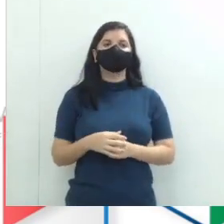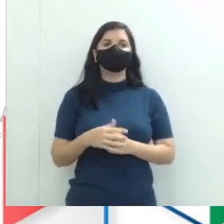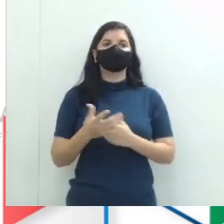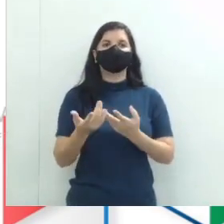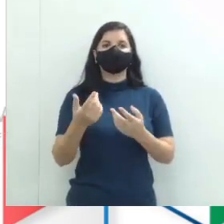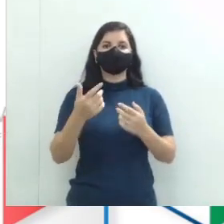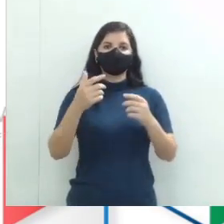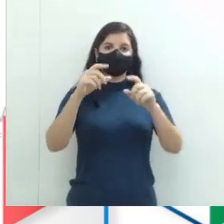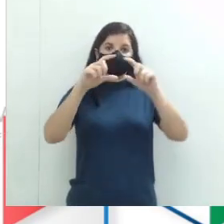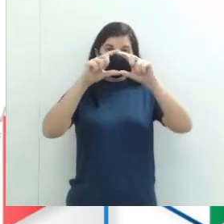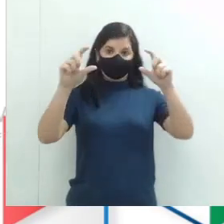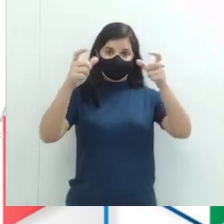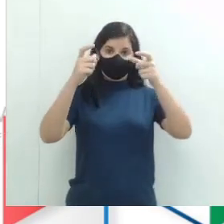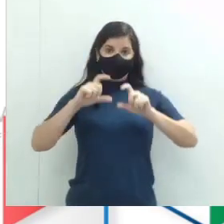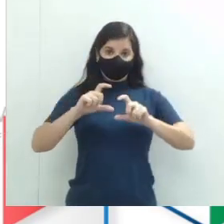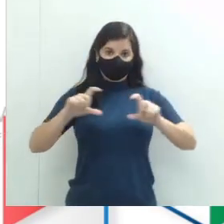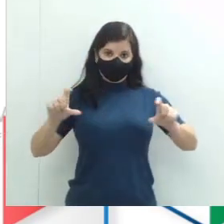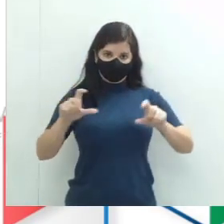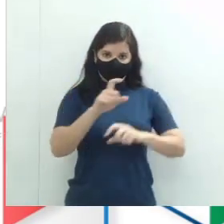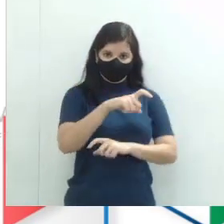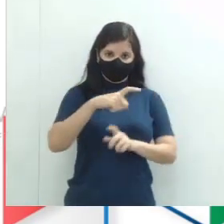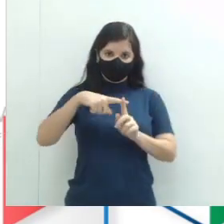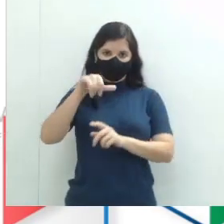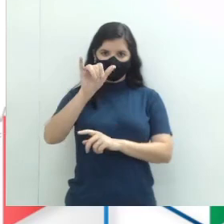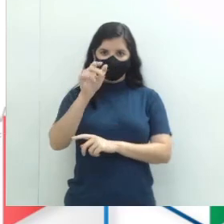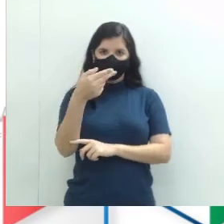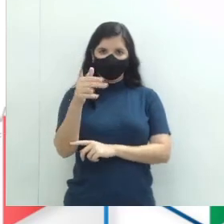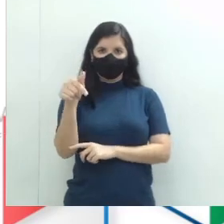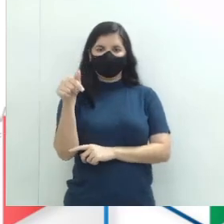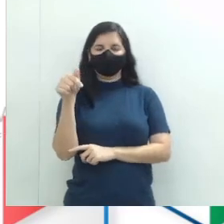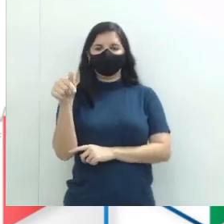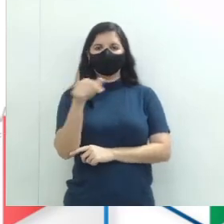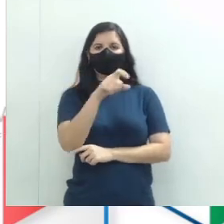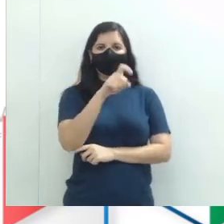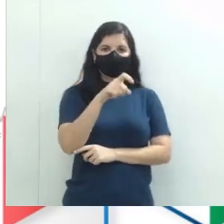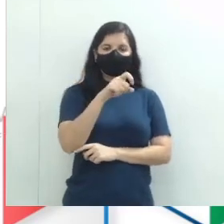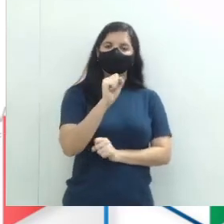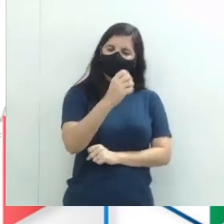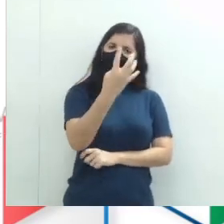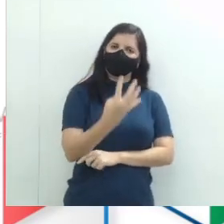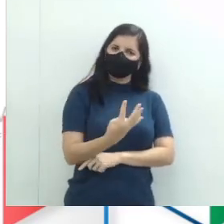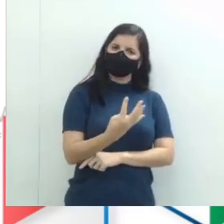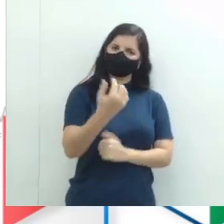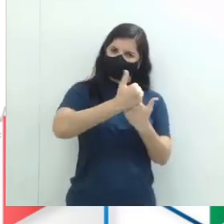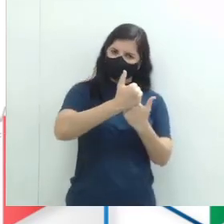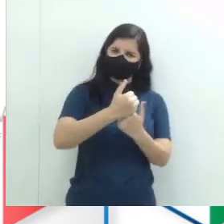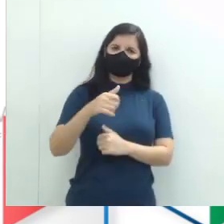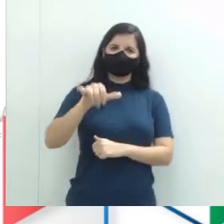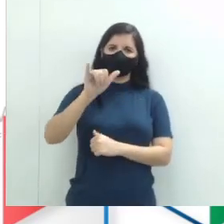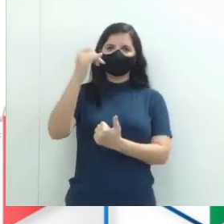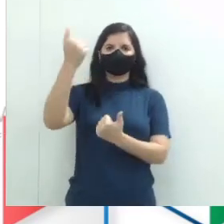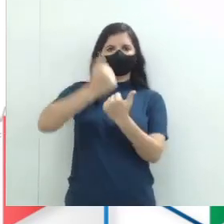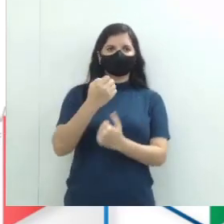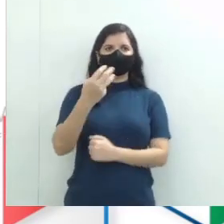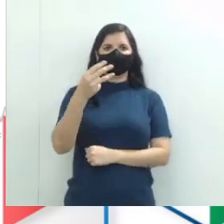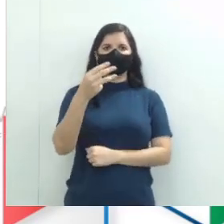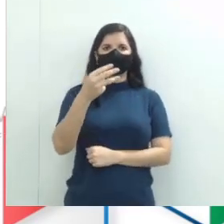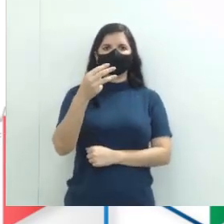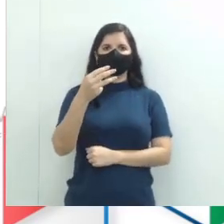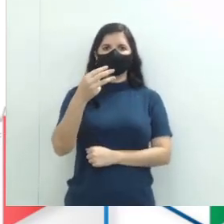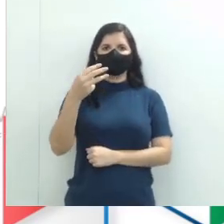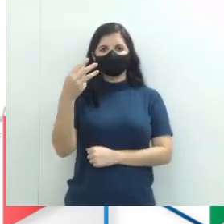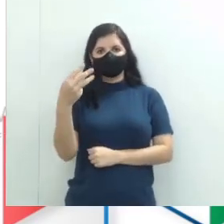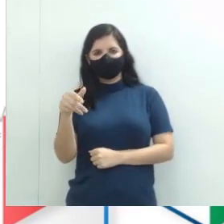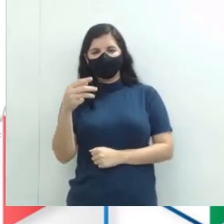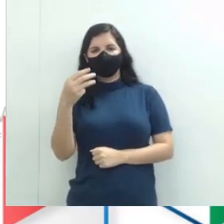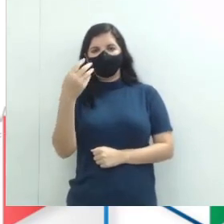nessa segunda equação aí de x mais y, eu poderia dizer que x vale 4 e y vale 3, somados dá